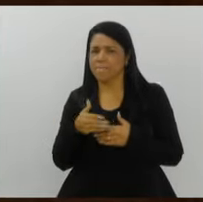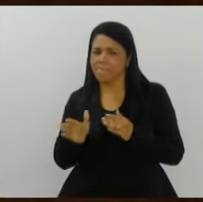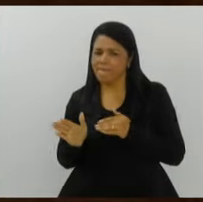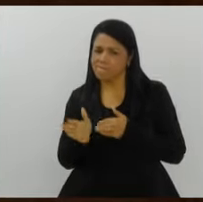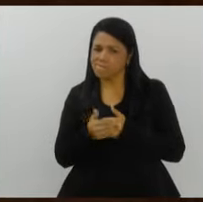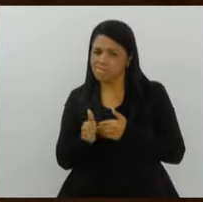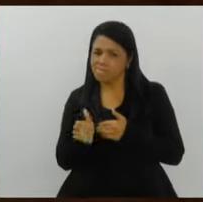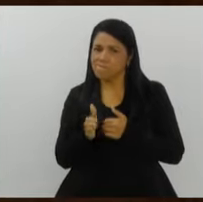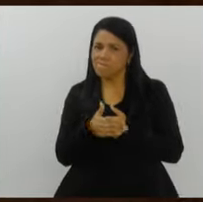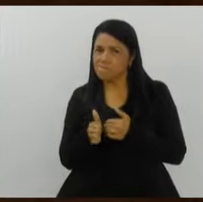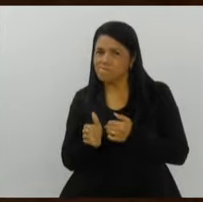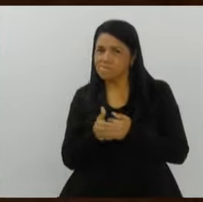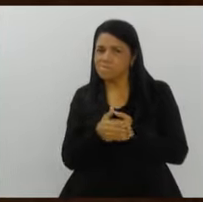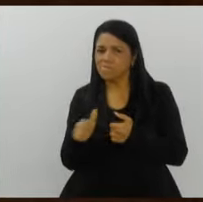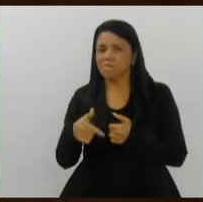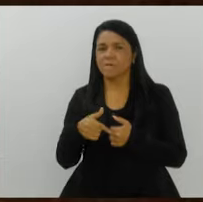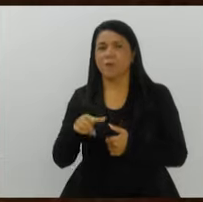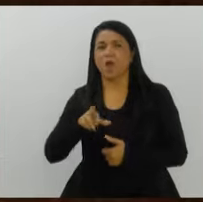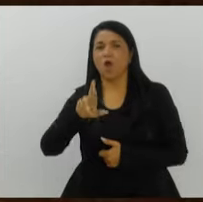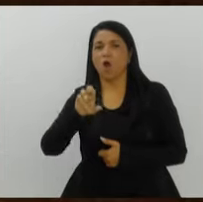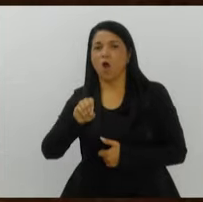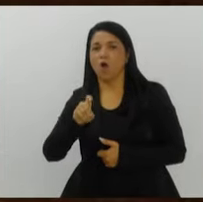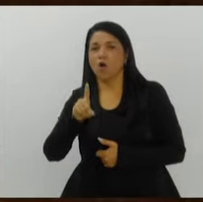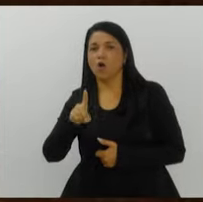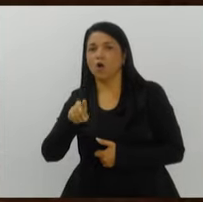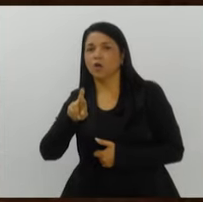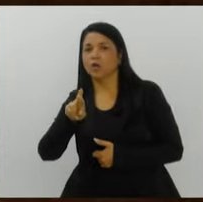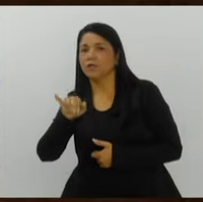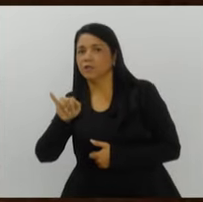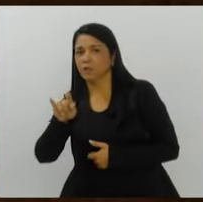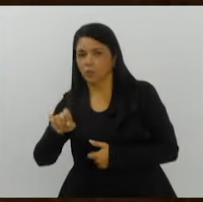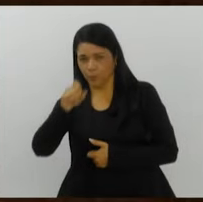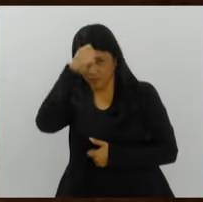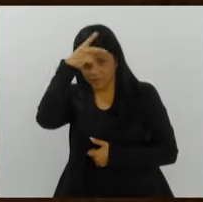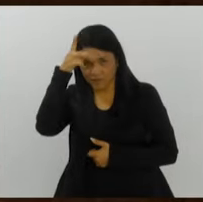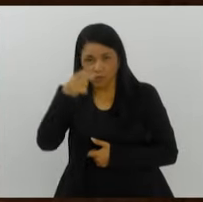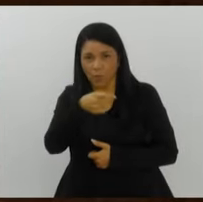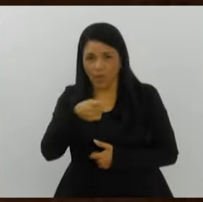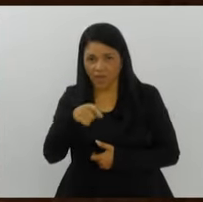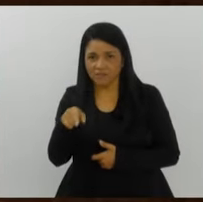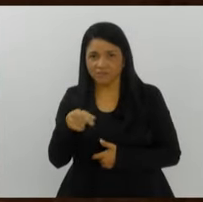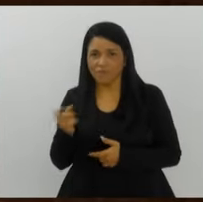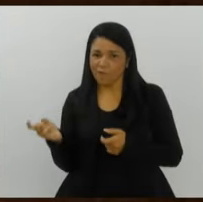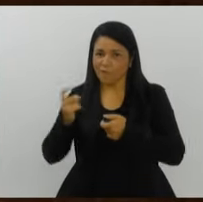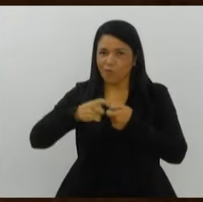de pano para Rodriguinho voltar à cena do crime.